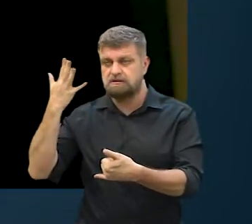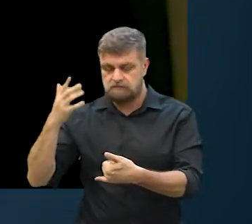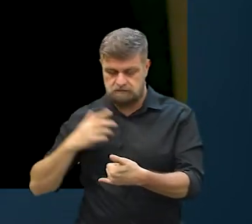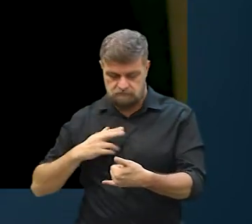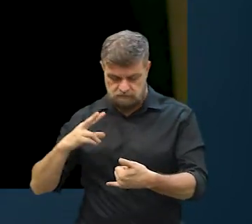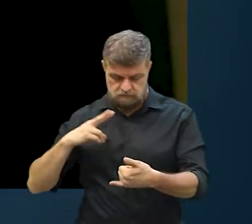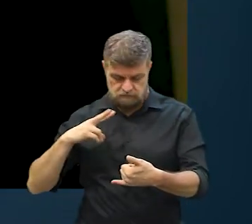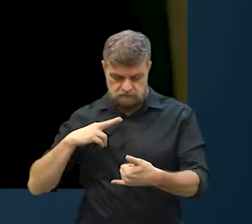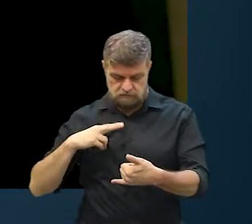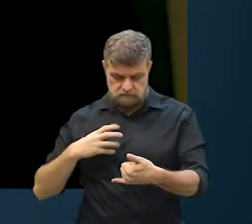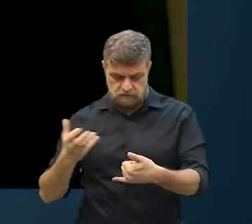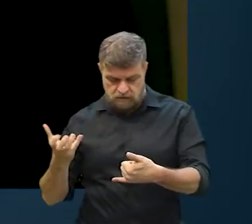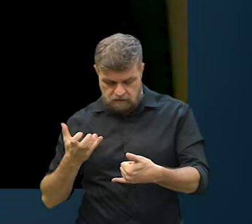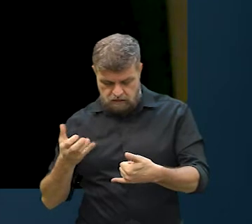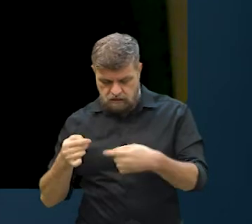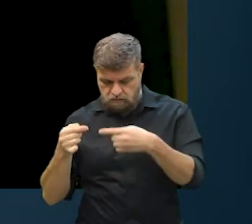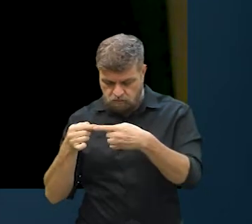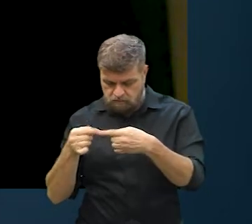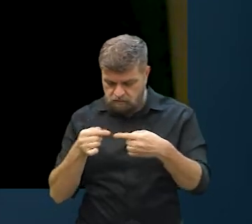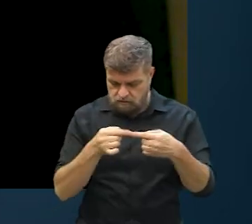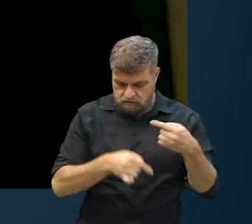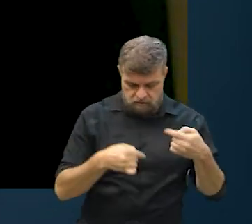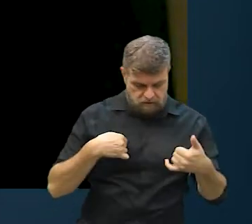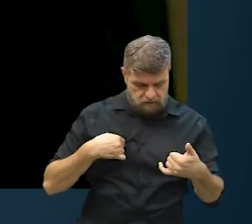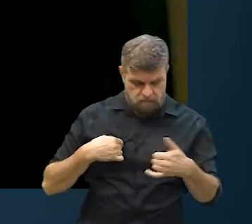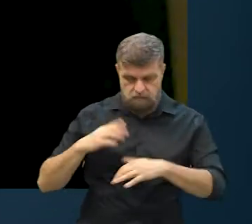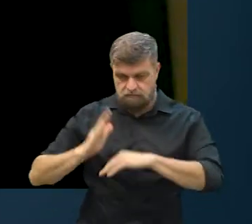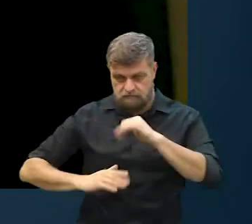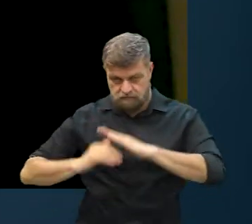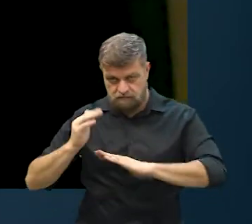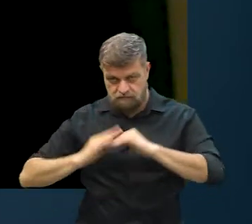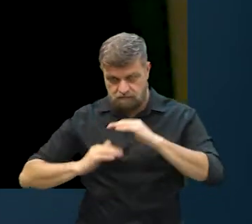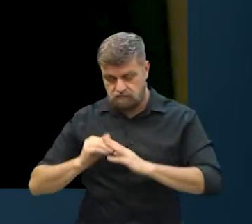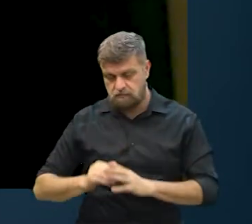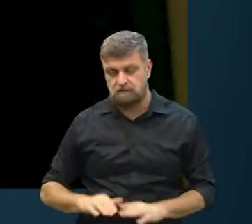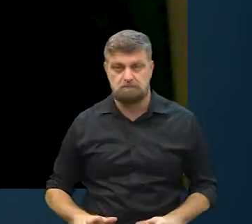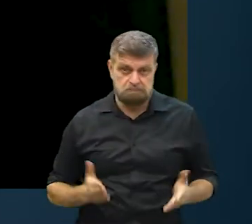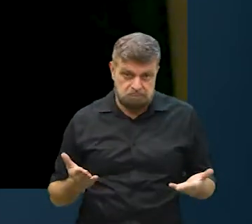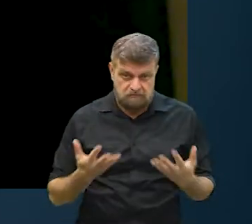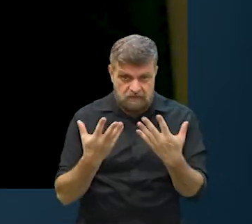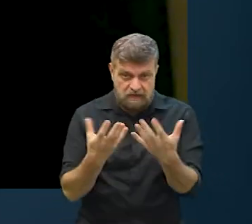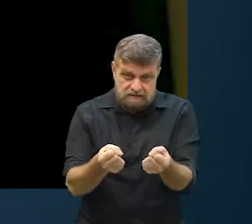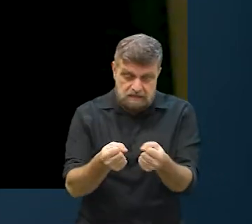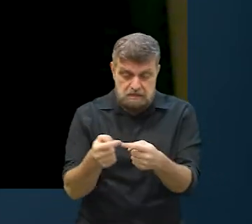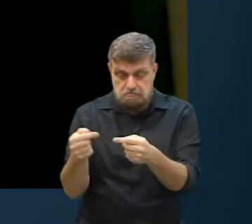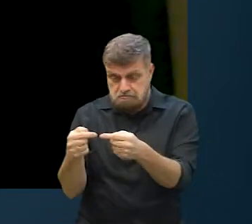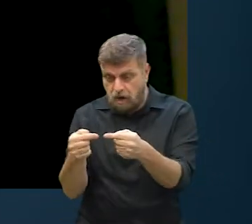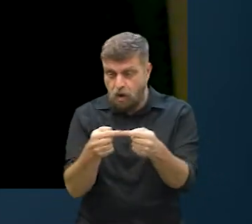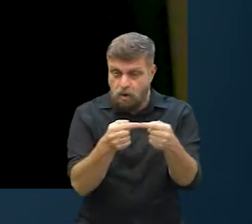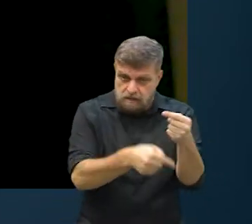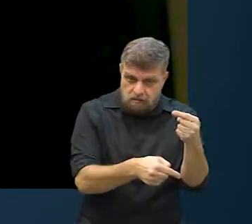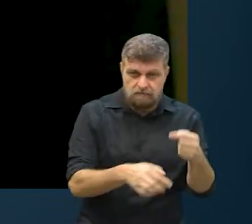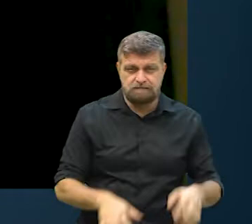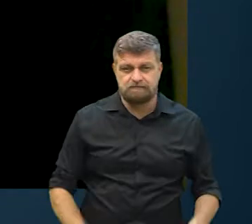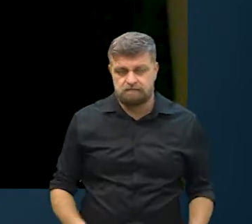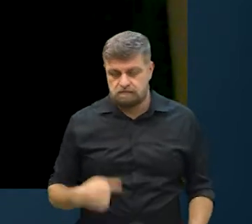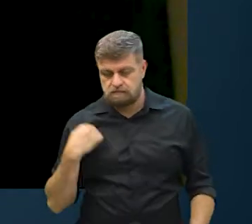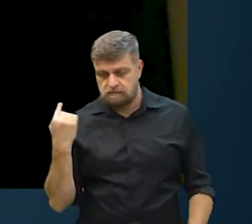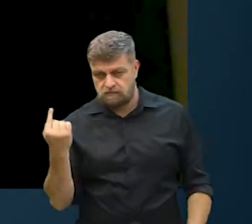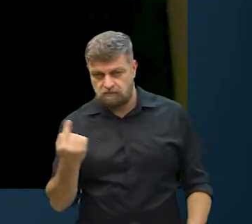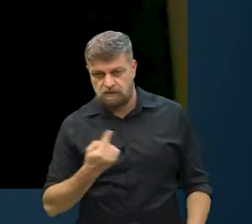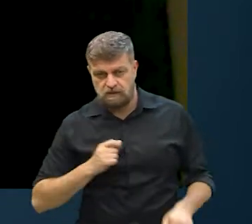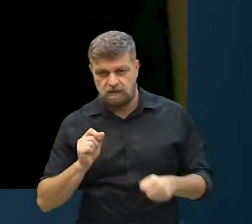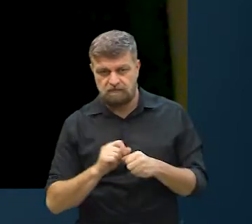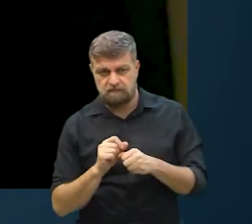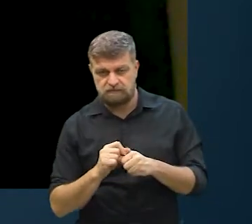decide por conta própria se faz sentido ele realizar aquela tarefa ou não, tá? Então, o que a gente